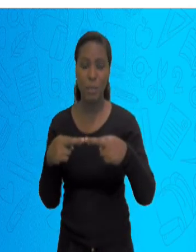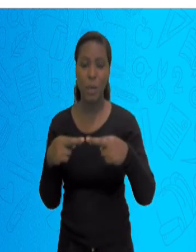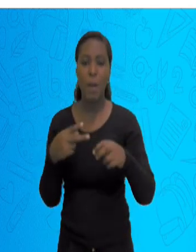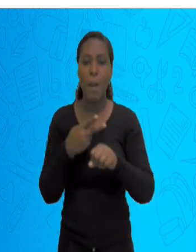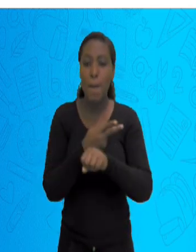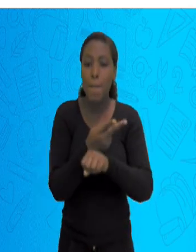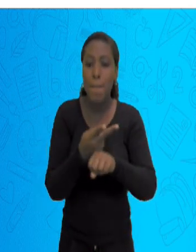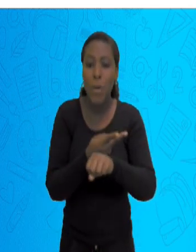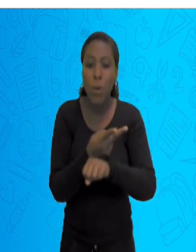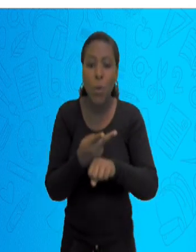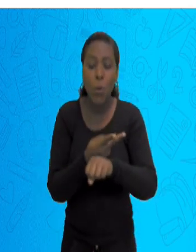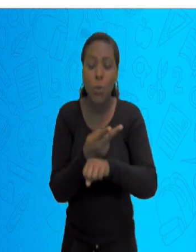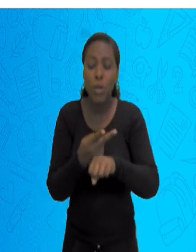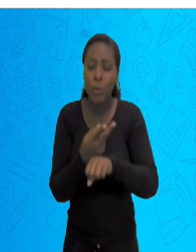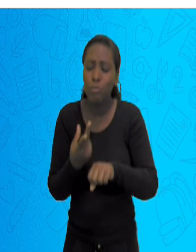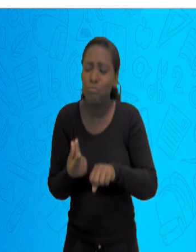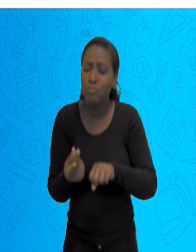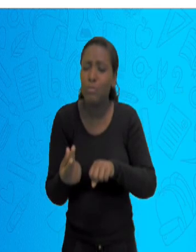dure.